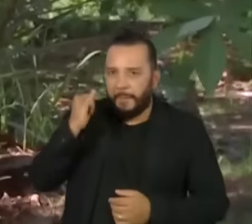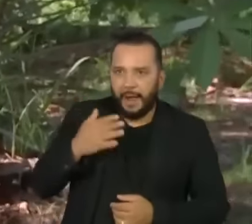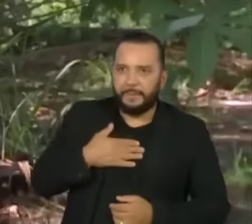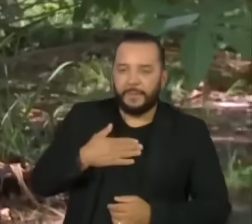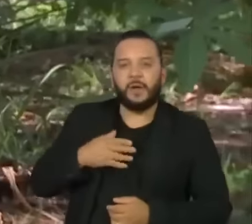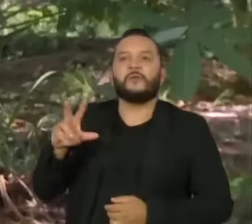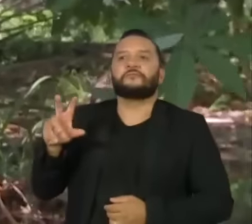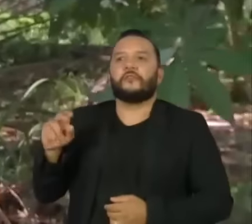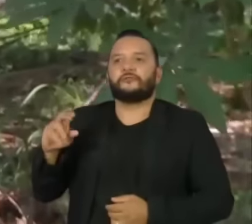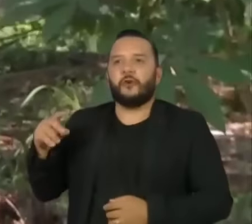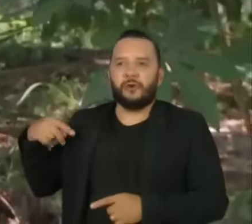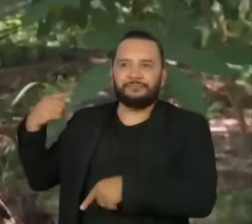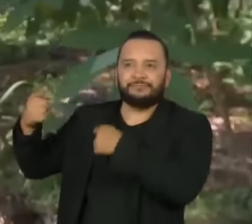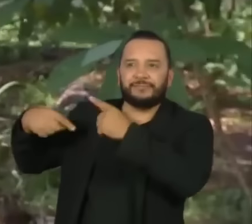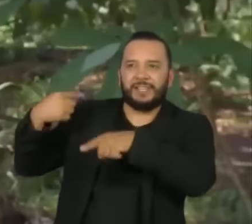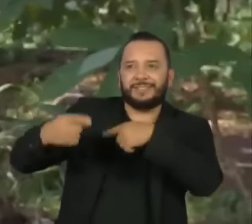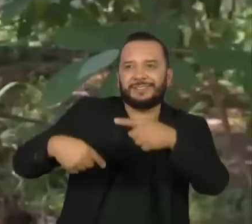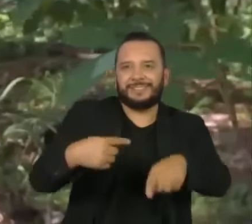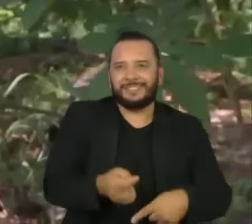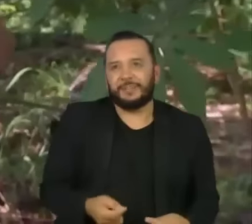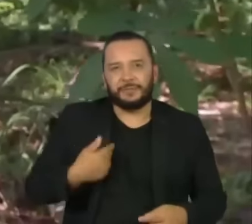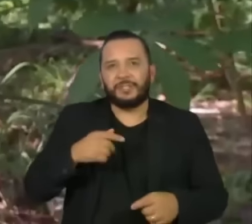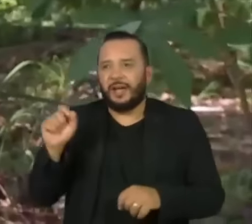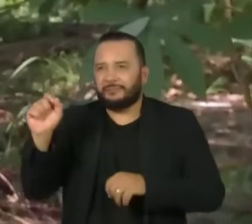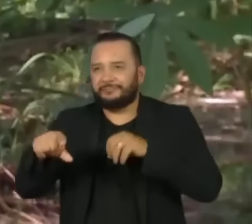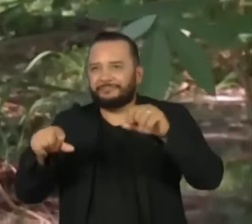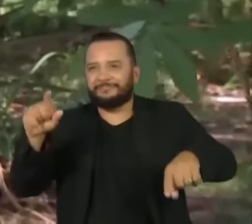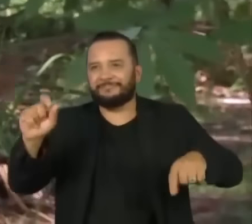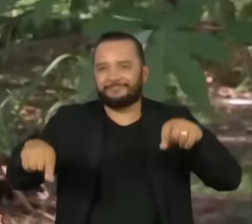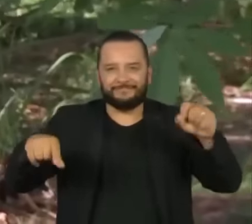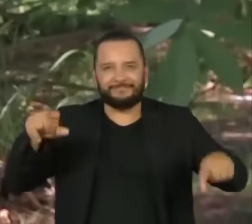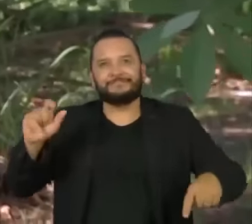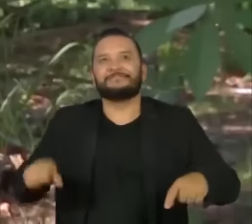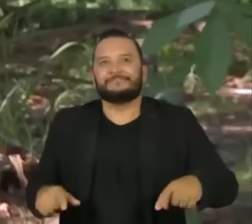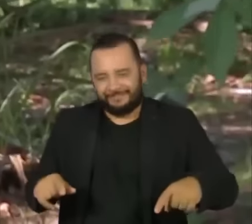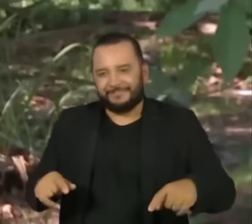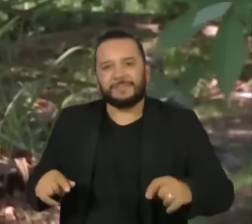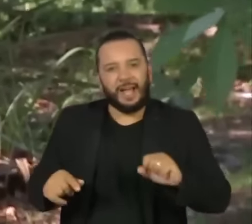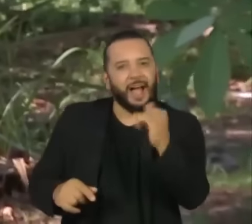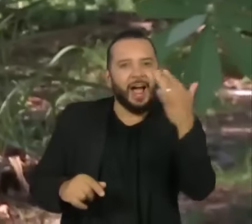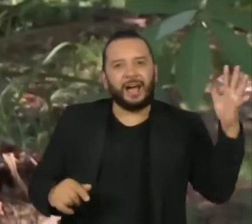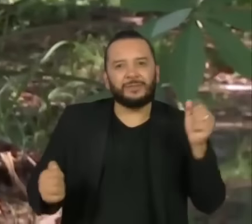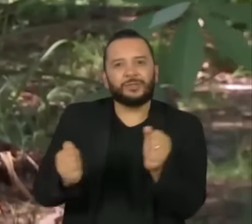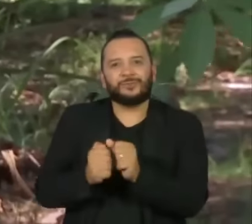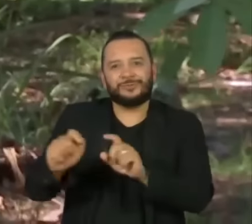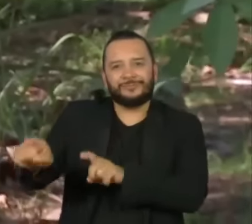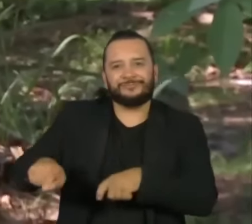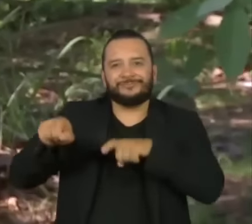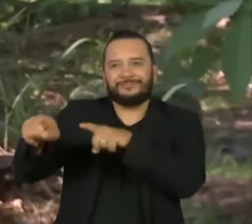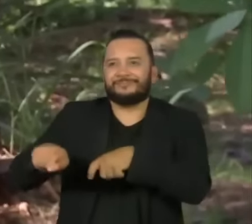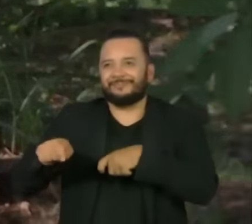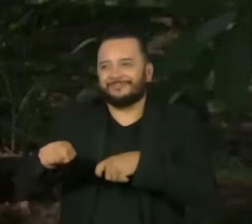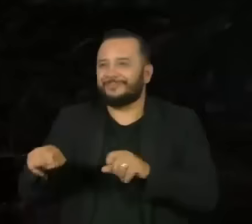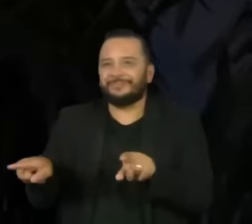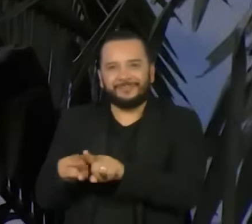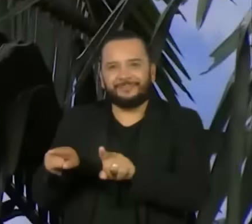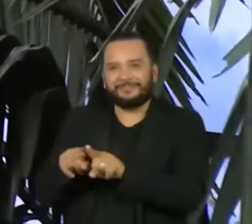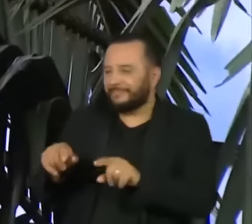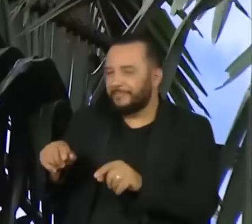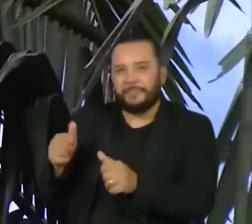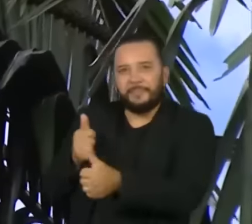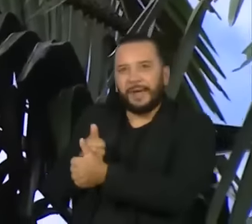tradição dava. A gente plantava, botava um roçado de roça, enchia de roça. Lá plantava